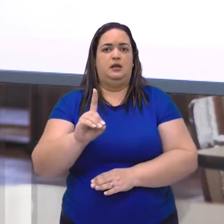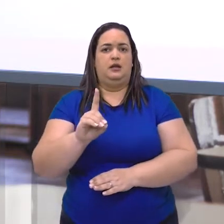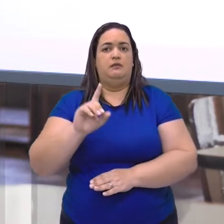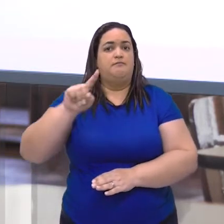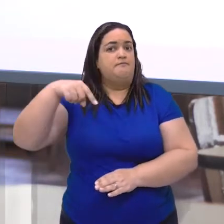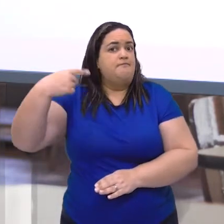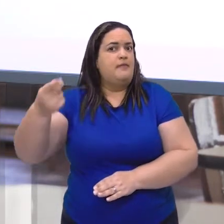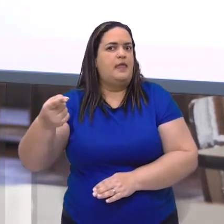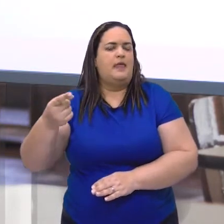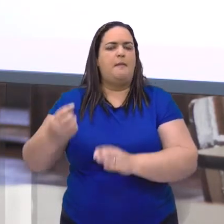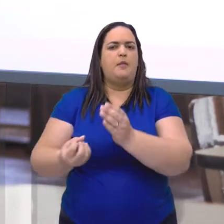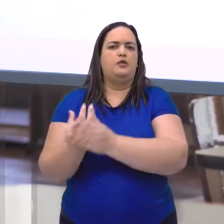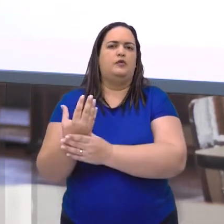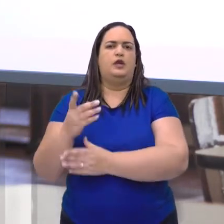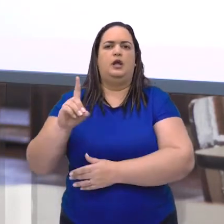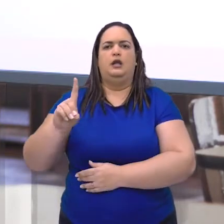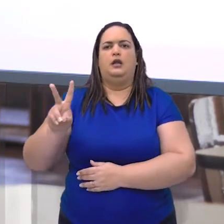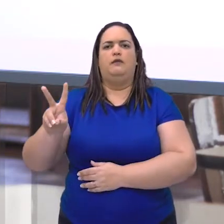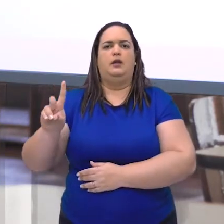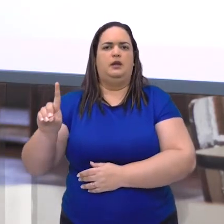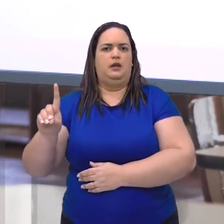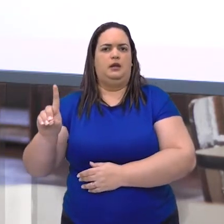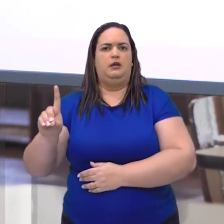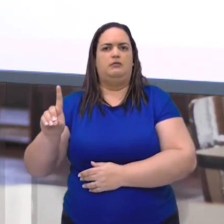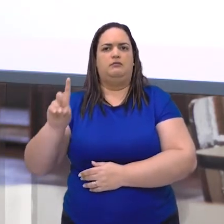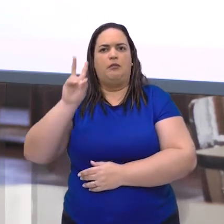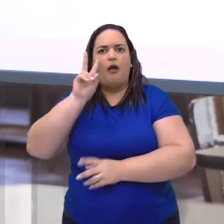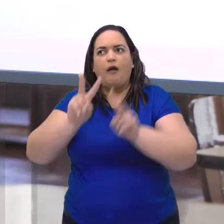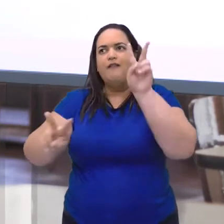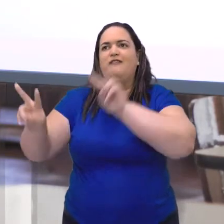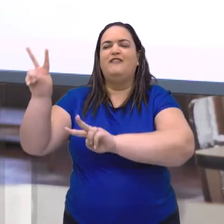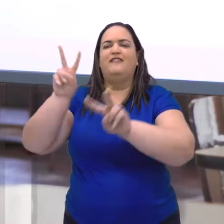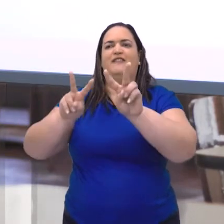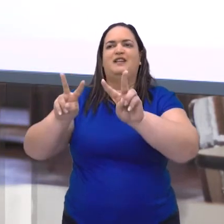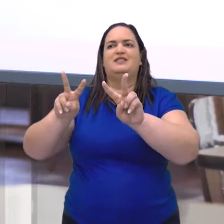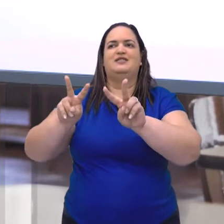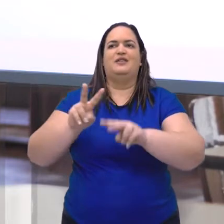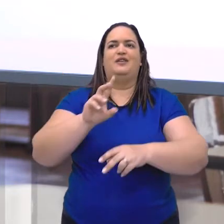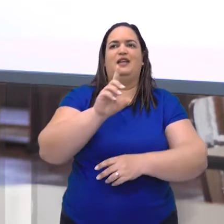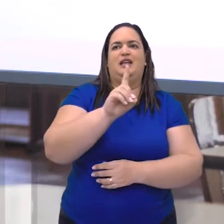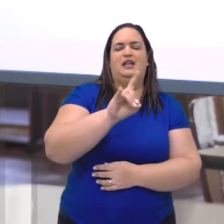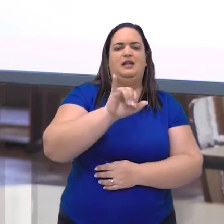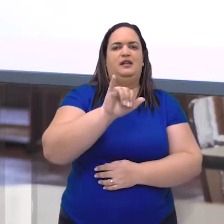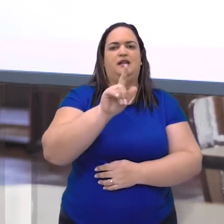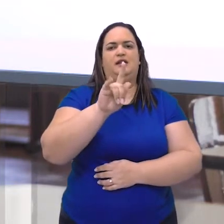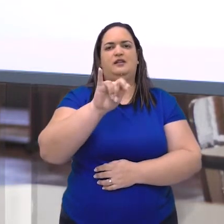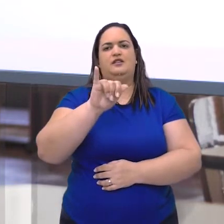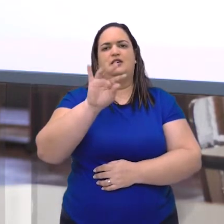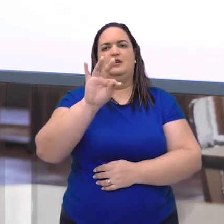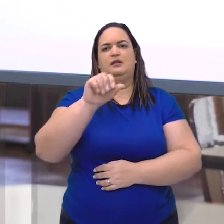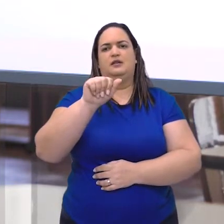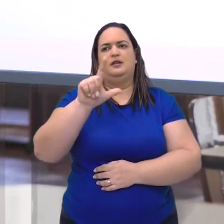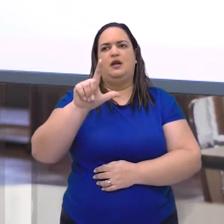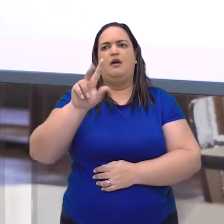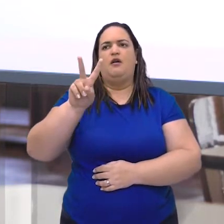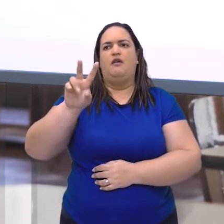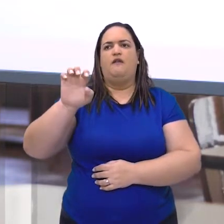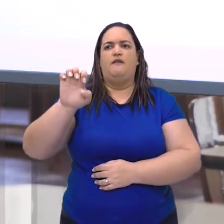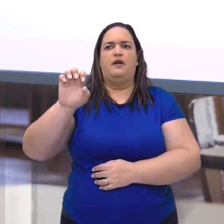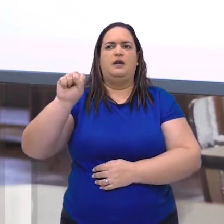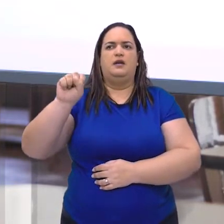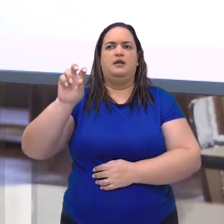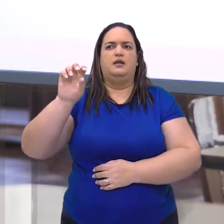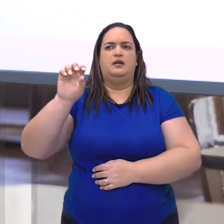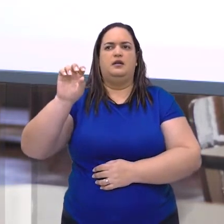informações visuais. Então aí significando Digital Versatile Disc, que é